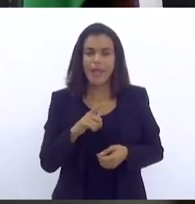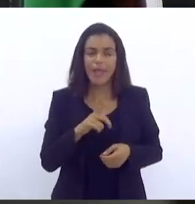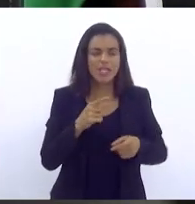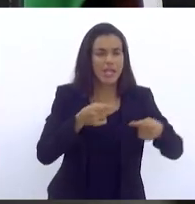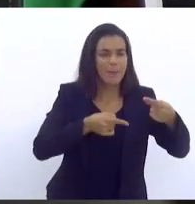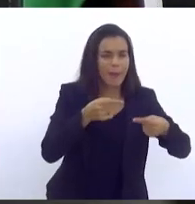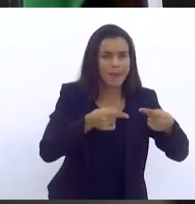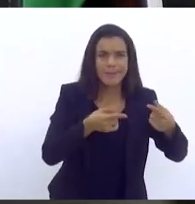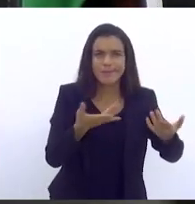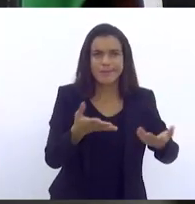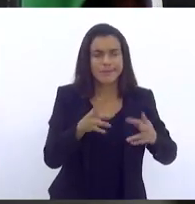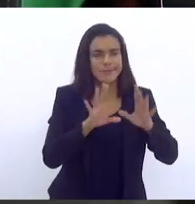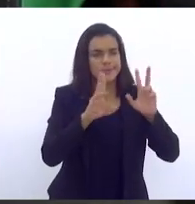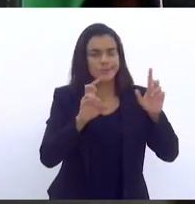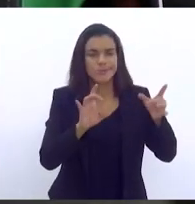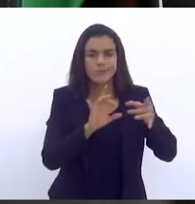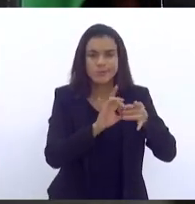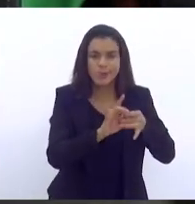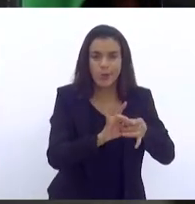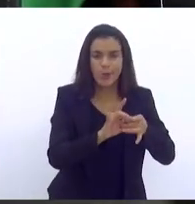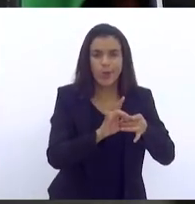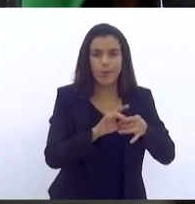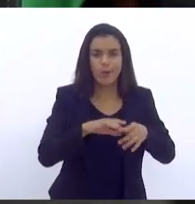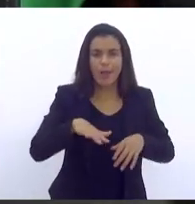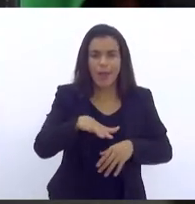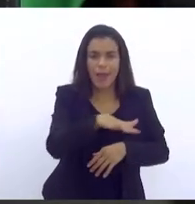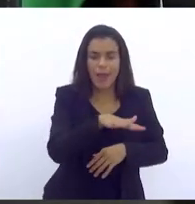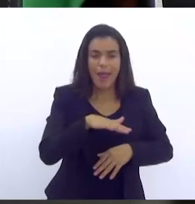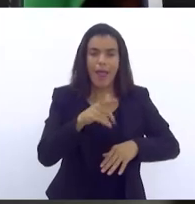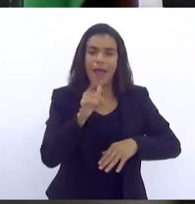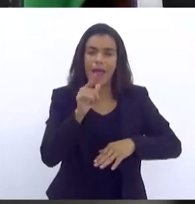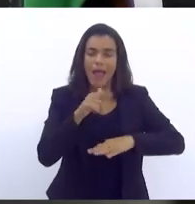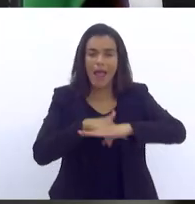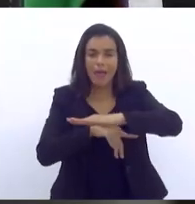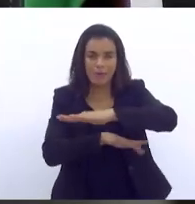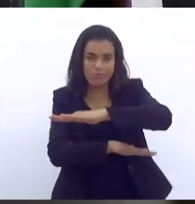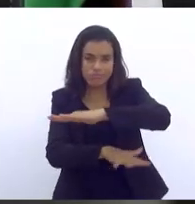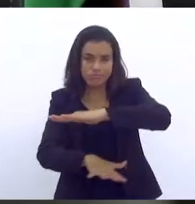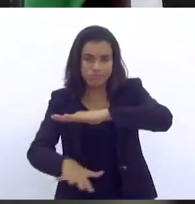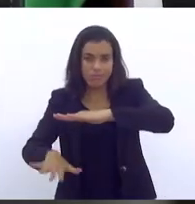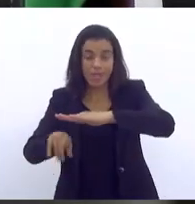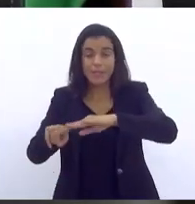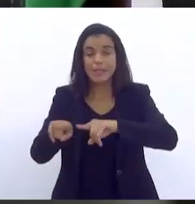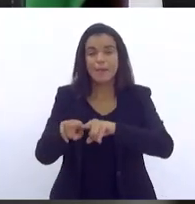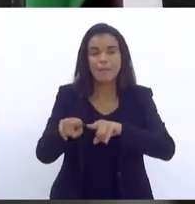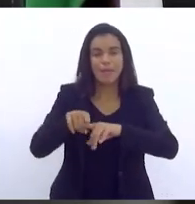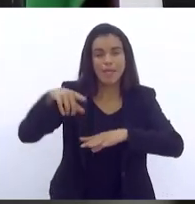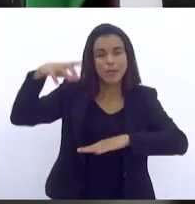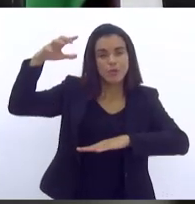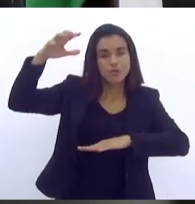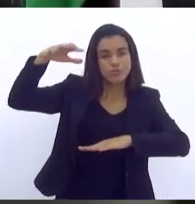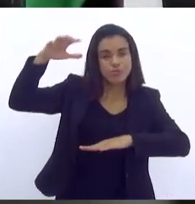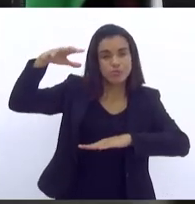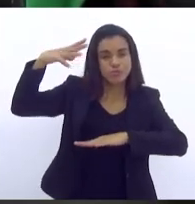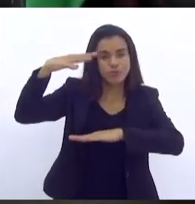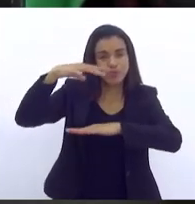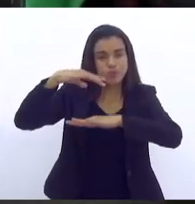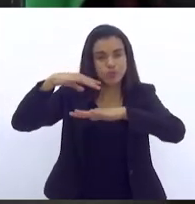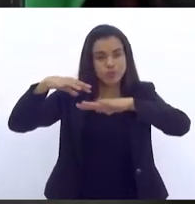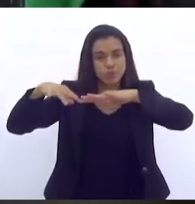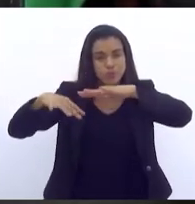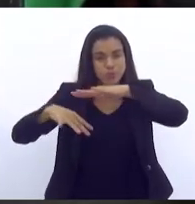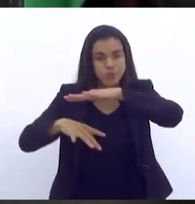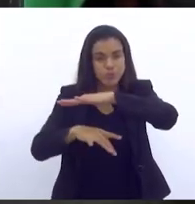debate relacionado à bacias hidrográficas vamos ter o debate da Captação né que é importante né a